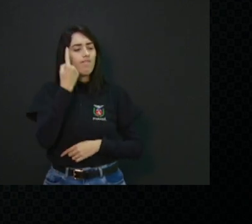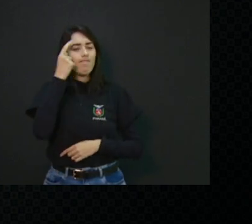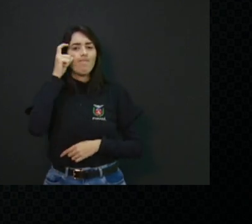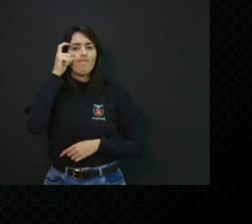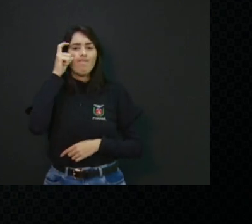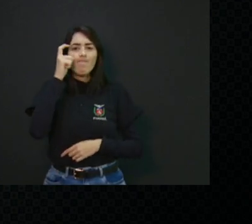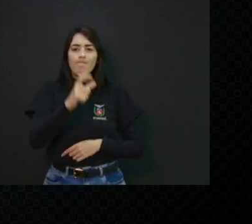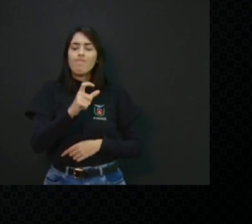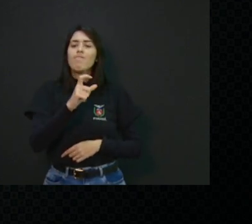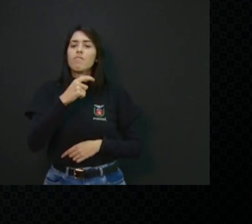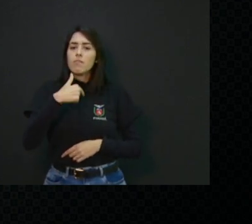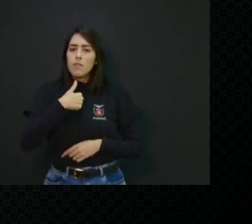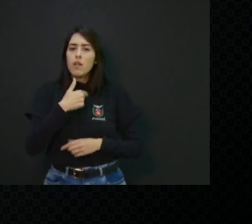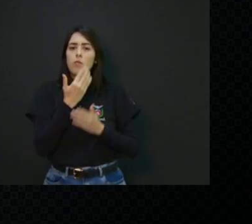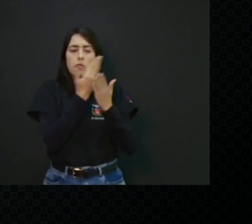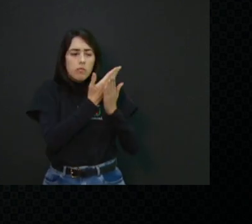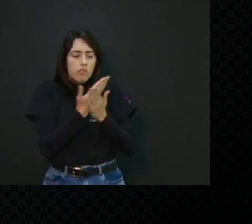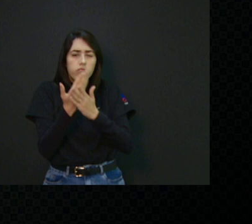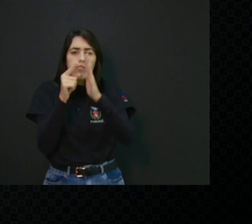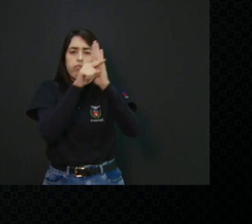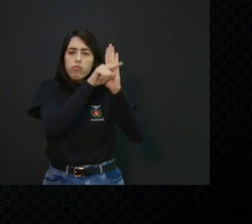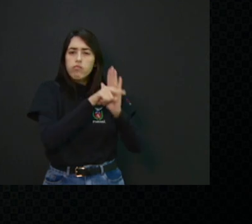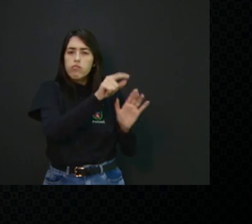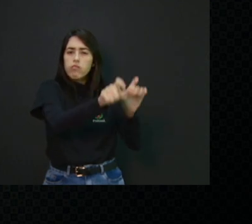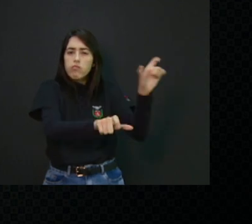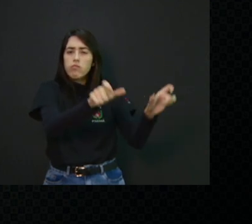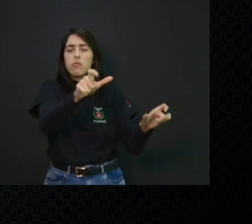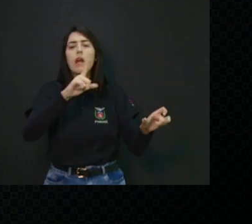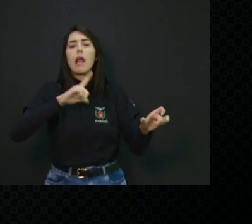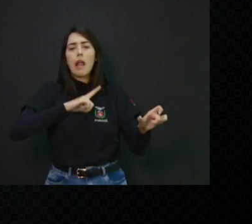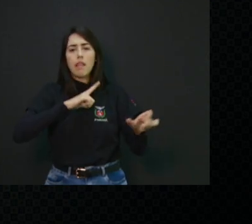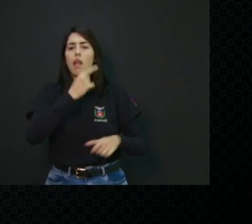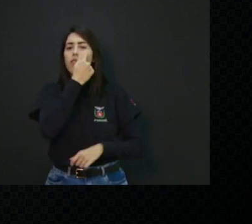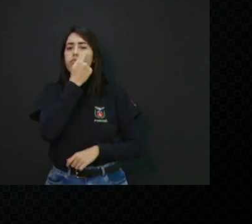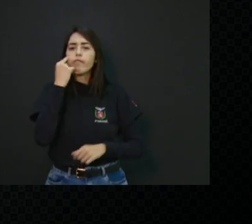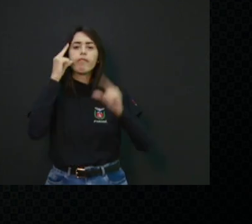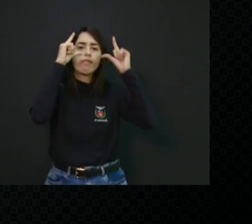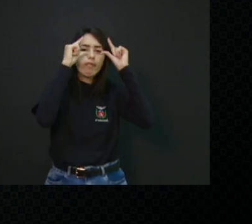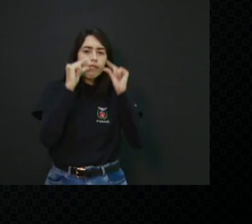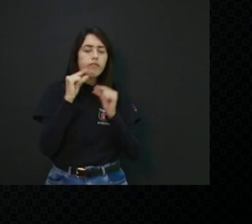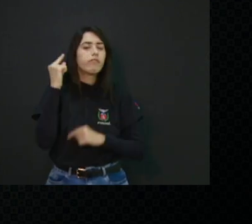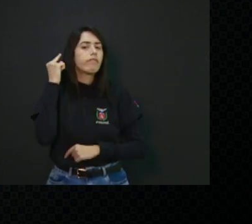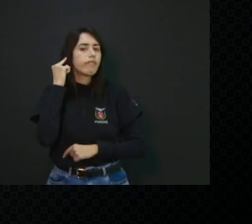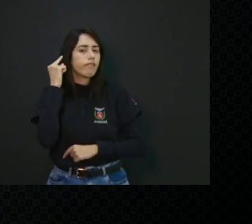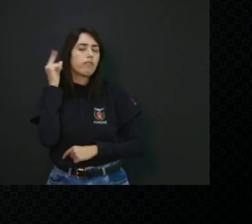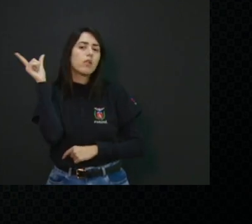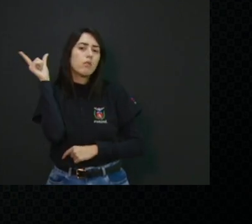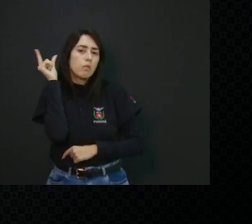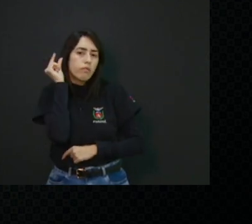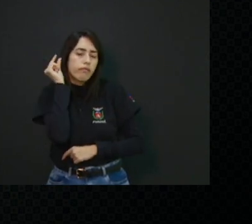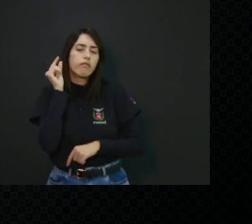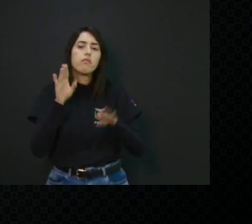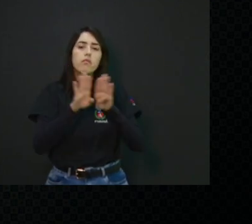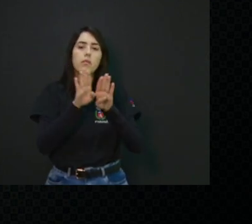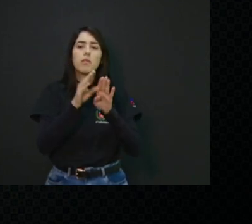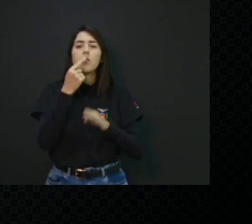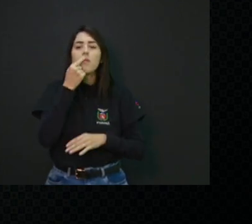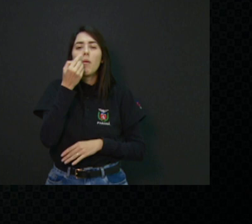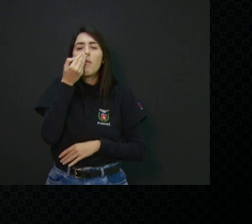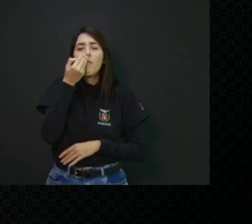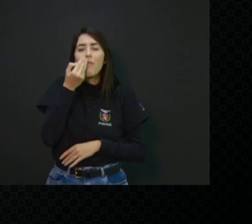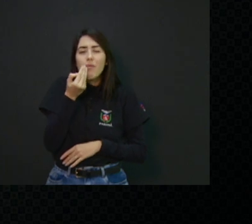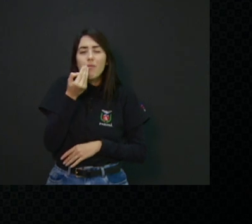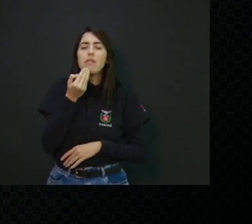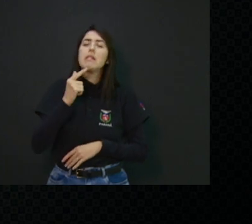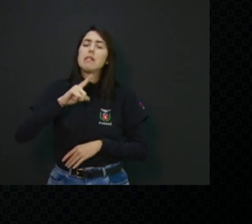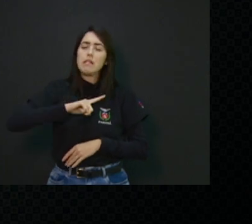fiz o trabalho, muitos deles tinham a perda visual, a perda auditiva, fissura lábio-palatal. Então, eu trabalhei toda